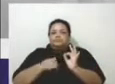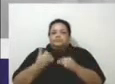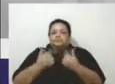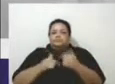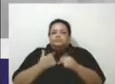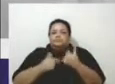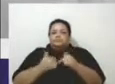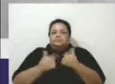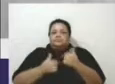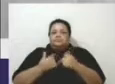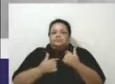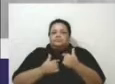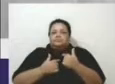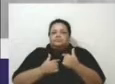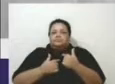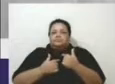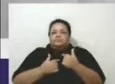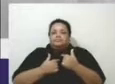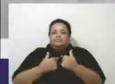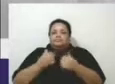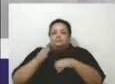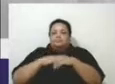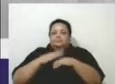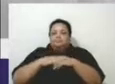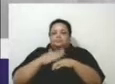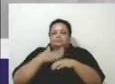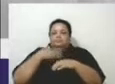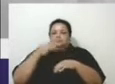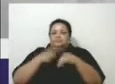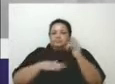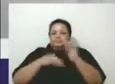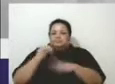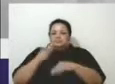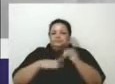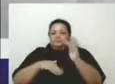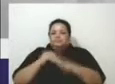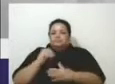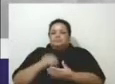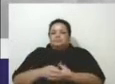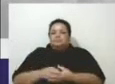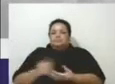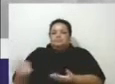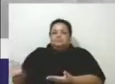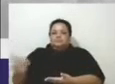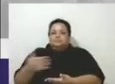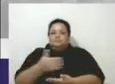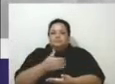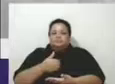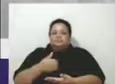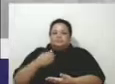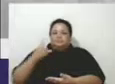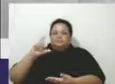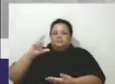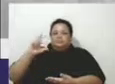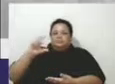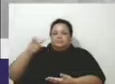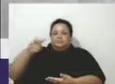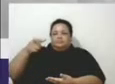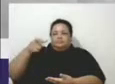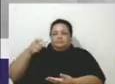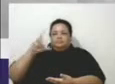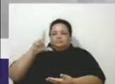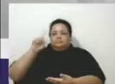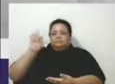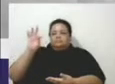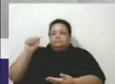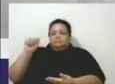realmente eu ponho a mão na massa que é o Projeto virar latinhas né que a gente arrecada latinha de alumínio lacre para vender e transformar em ração